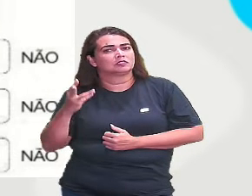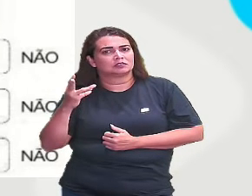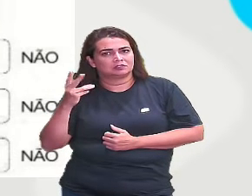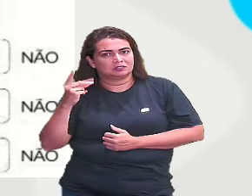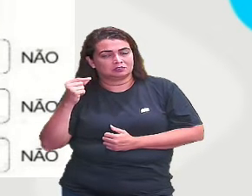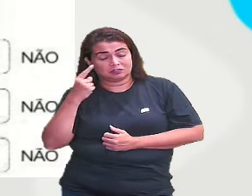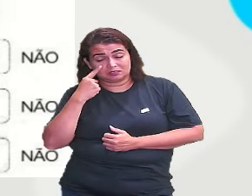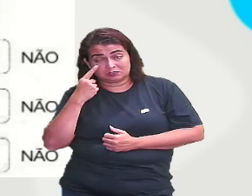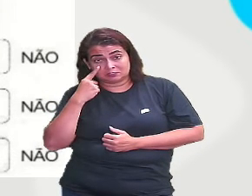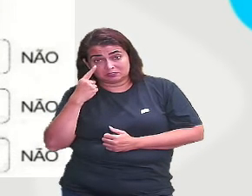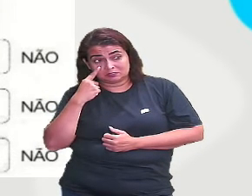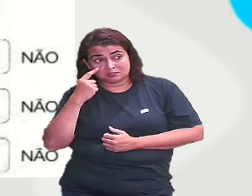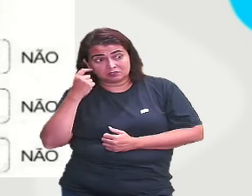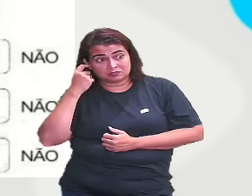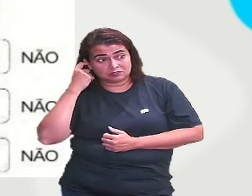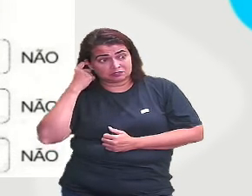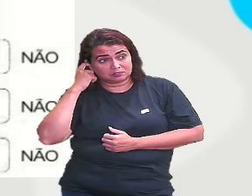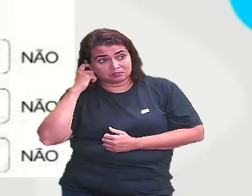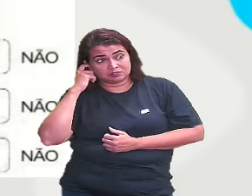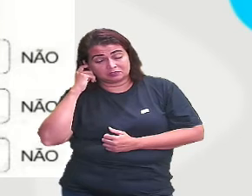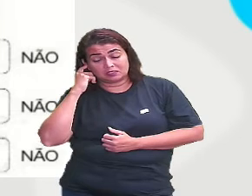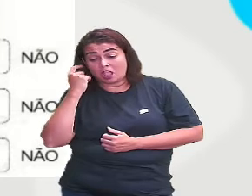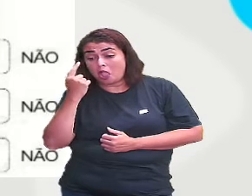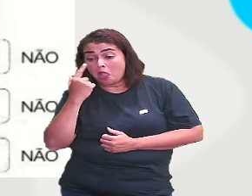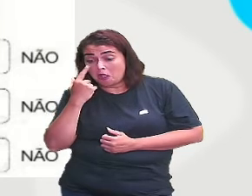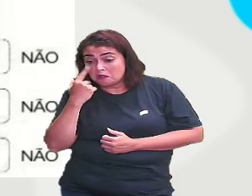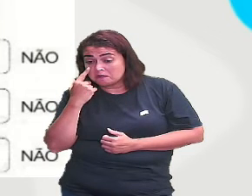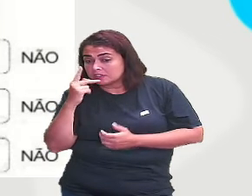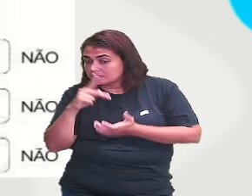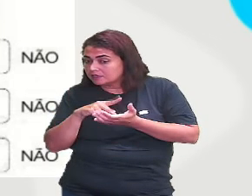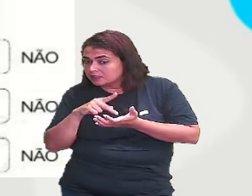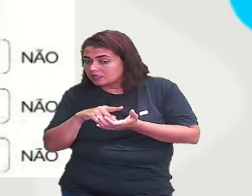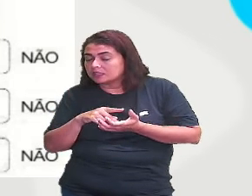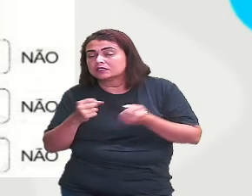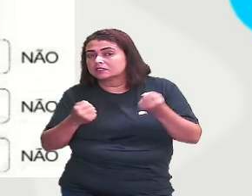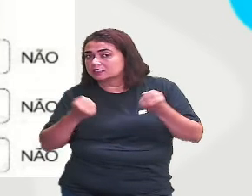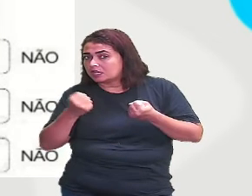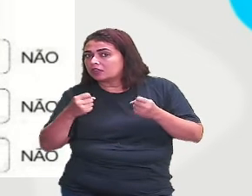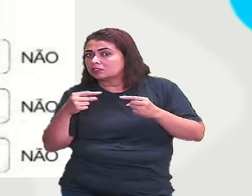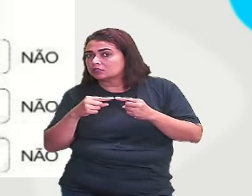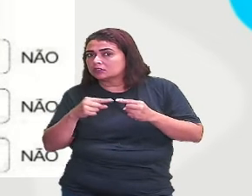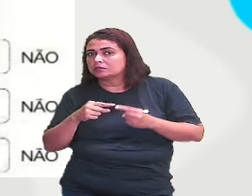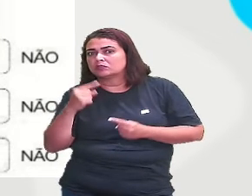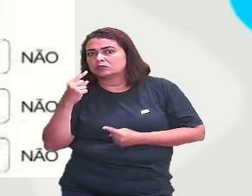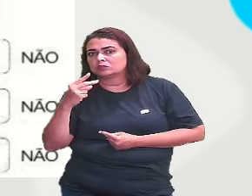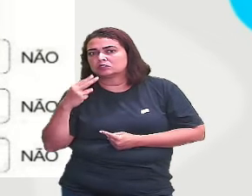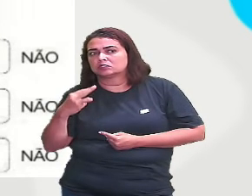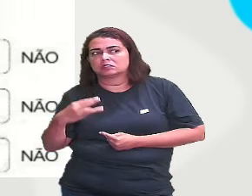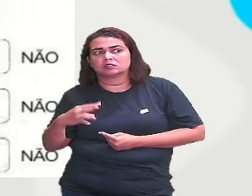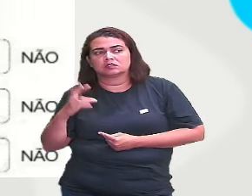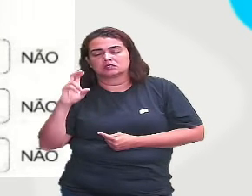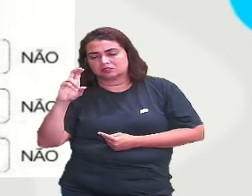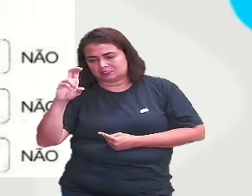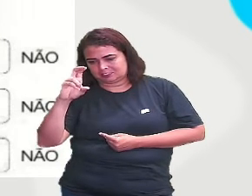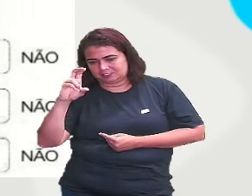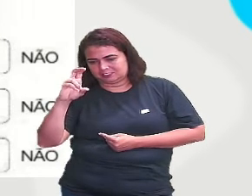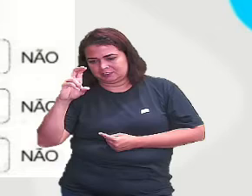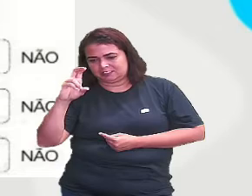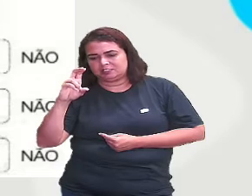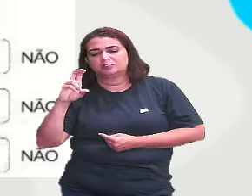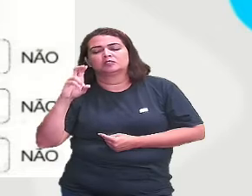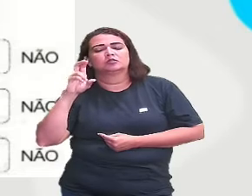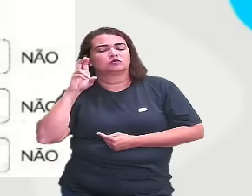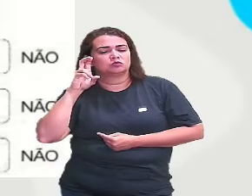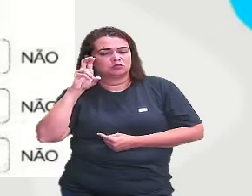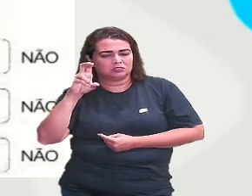para ver se realmente, vamos tirar a prova de que realmente tem carro para todo mundo. 1, 2, 3, 4, 5 carrinhos. Tem